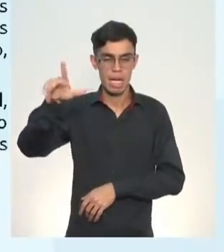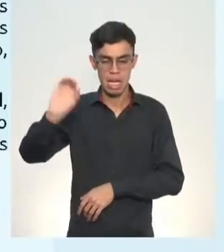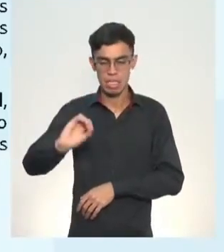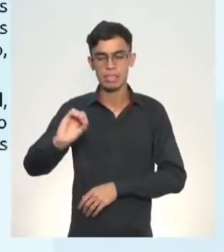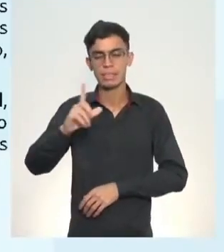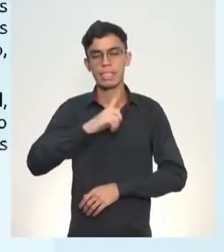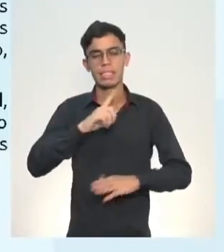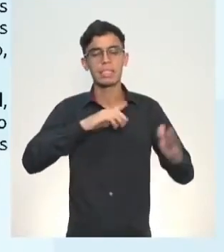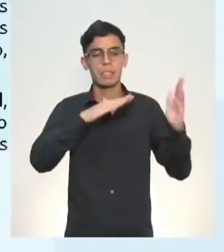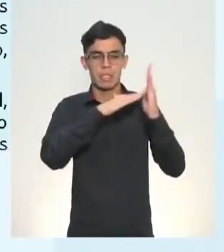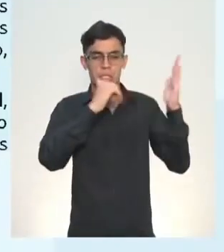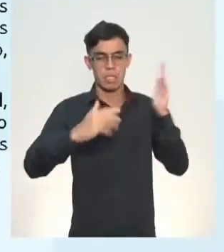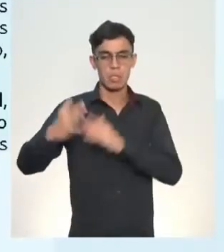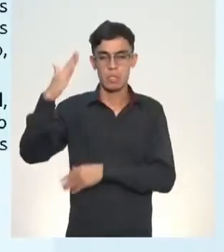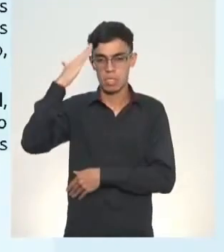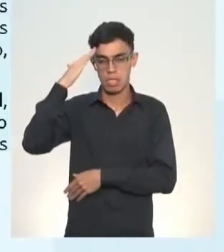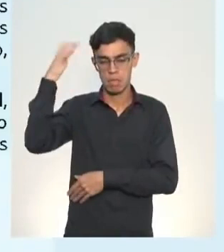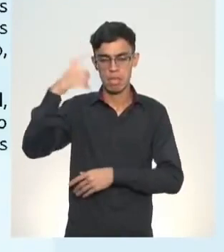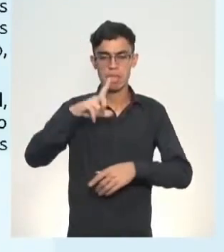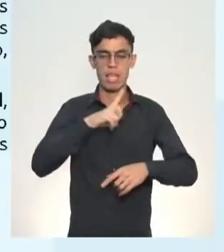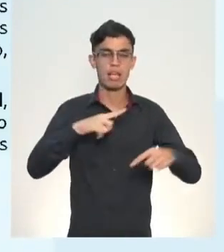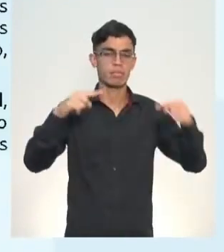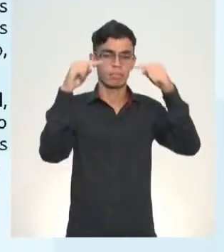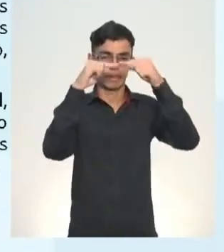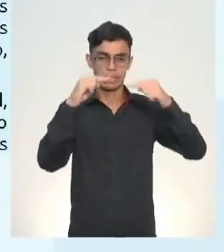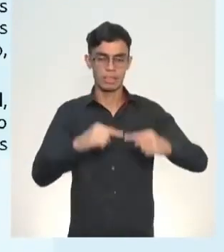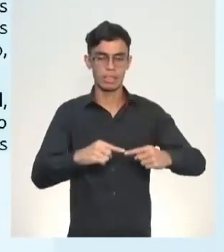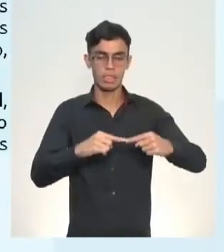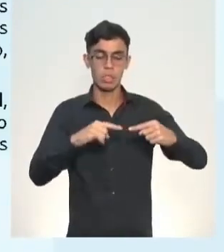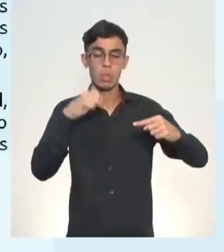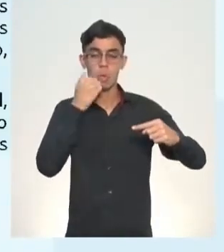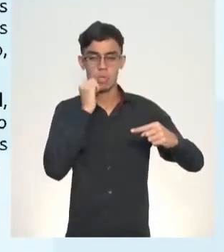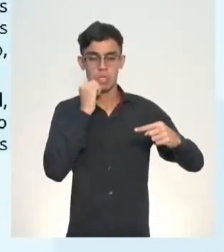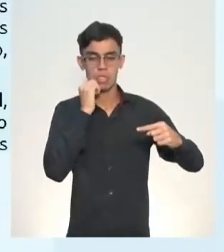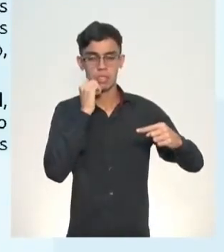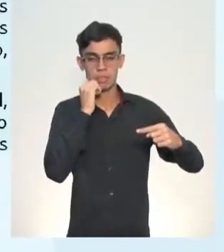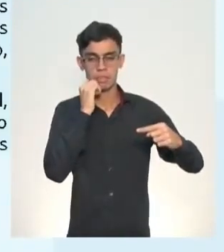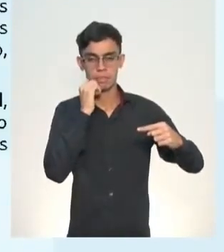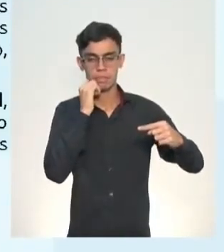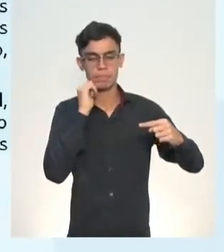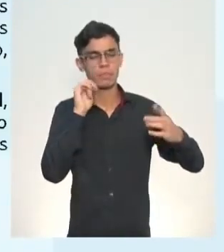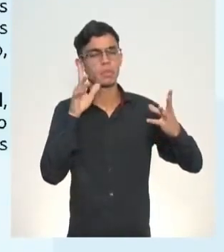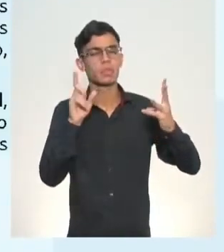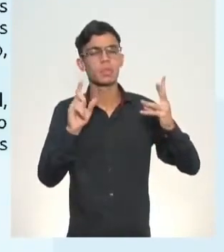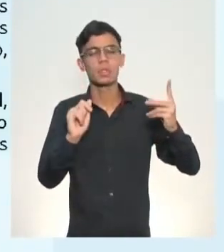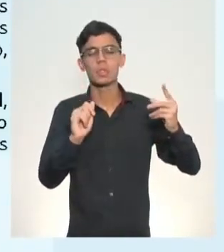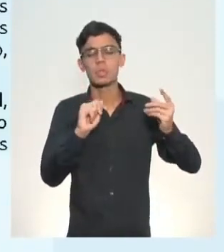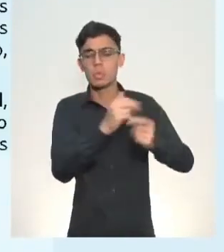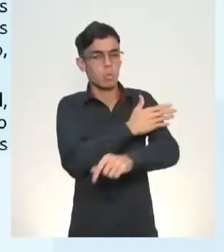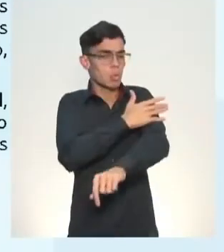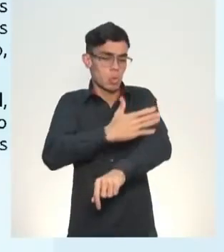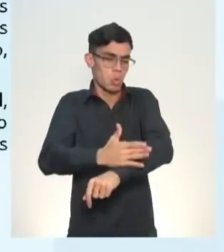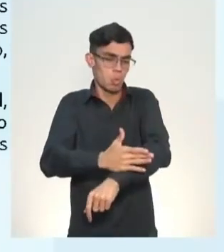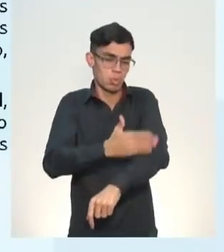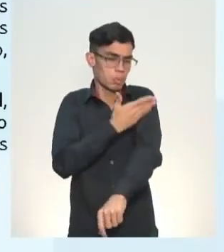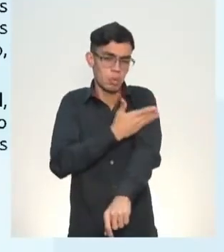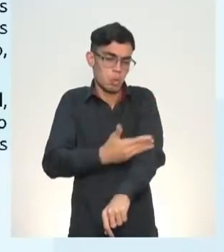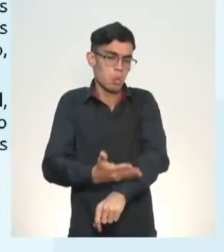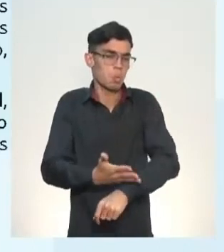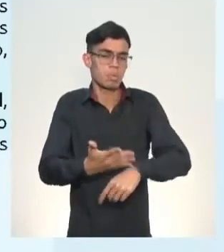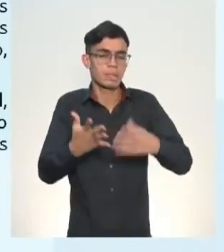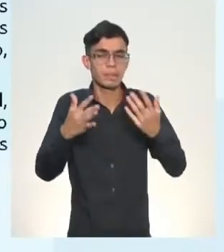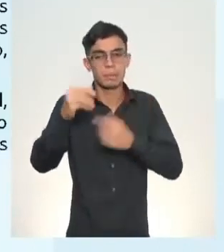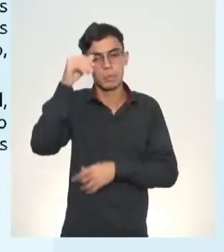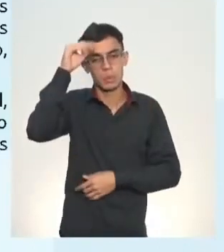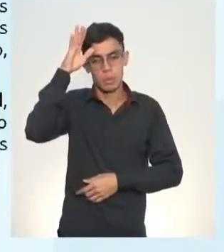saberes estéticos, eles se relacionam muito mais, né, à ciência de algum costume, né? É o conhecimento